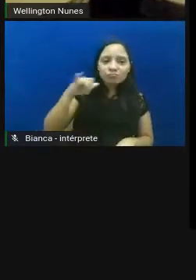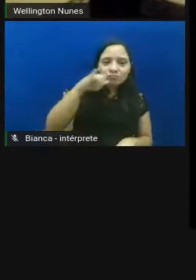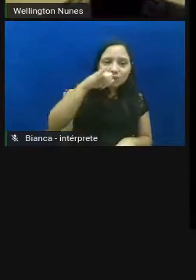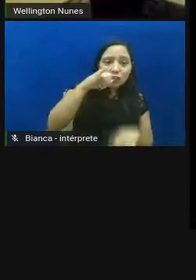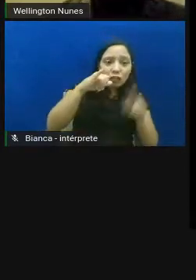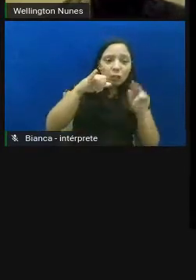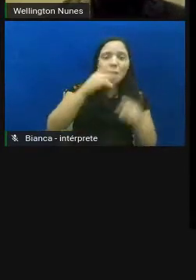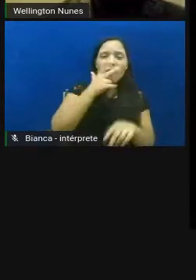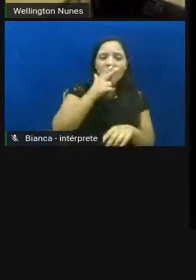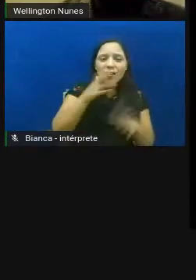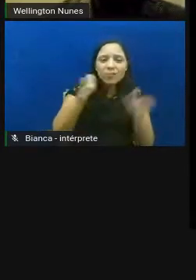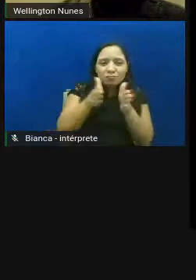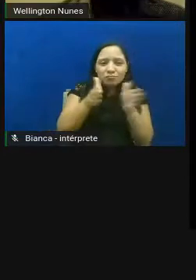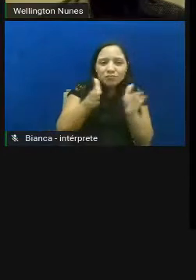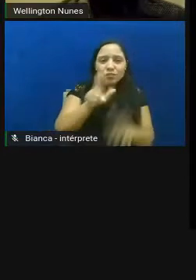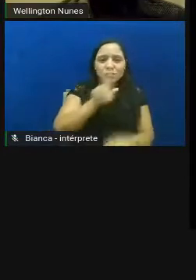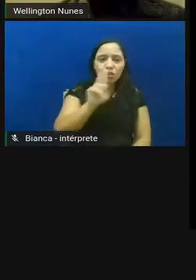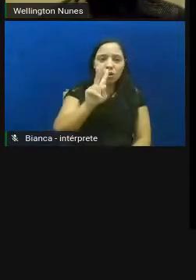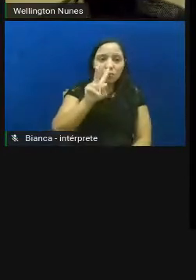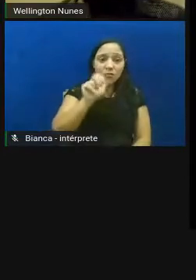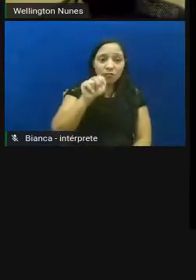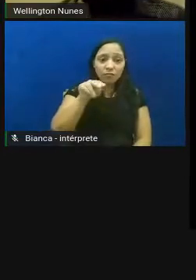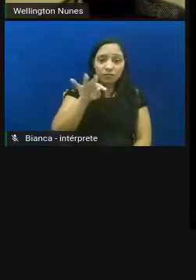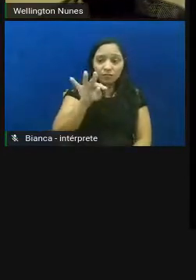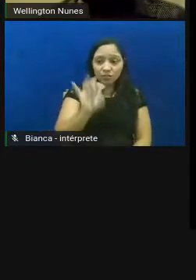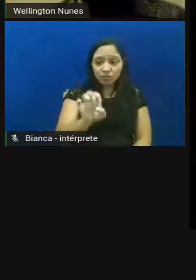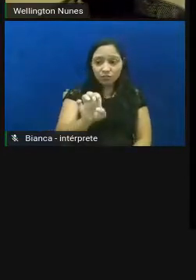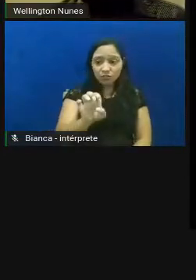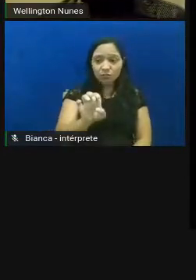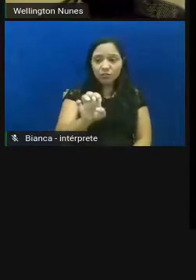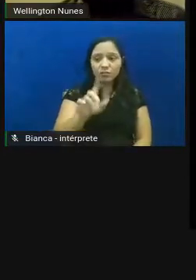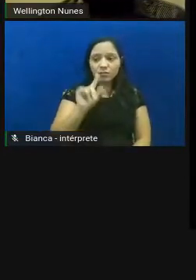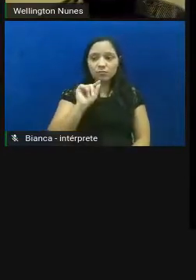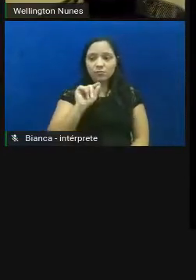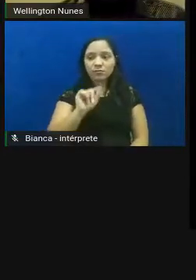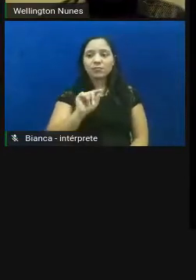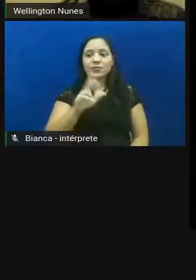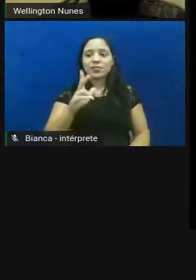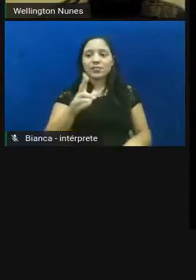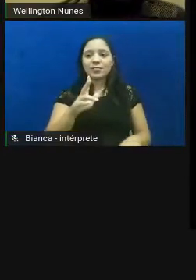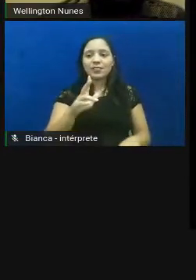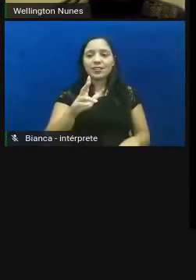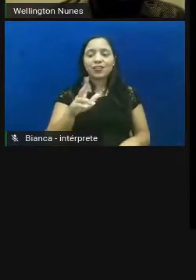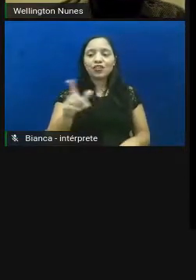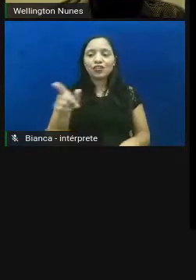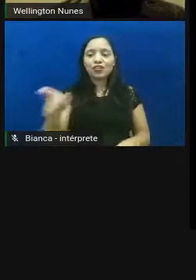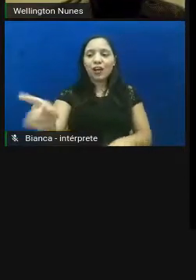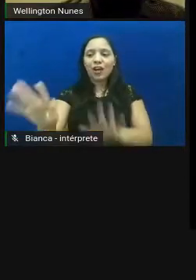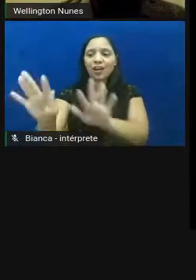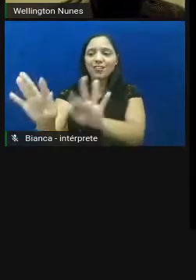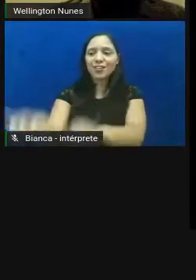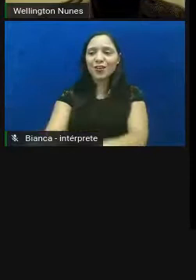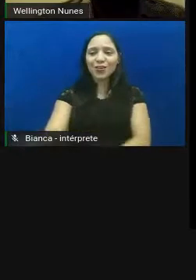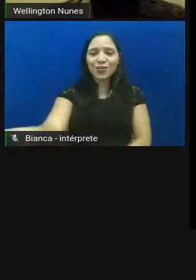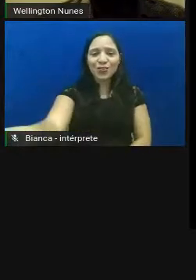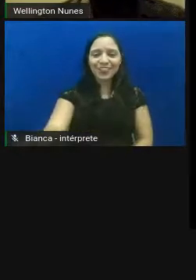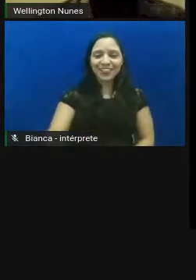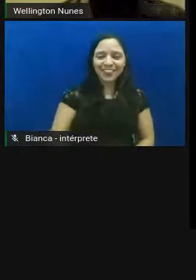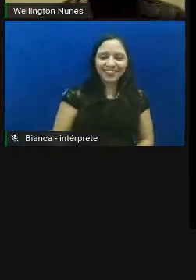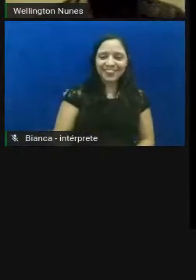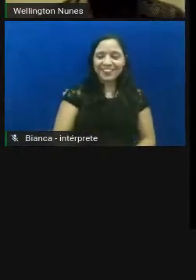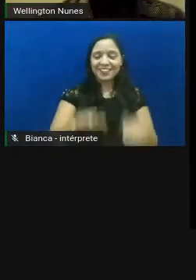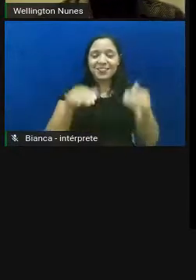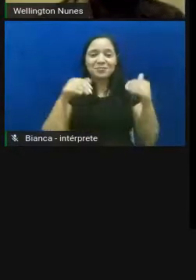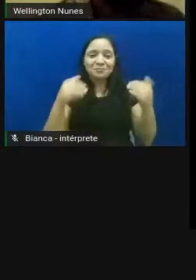VANT, Veículo Aéreo Não Tripulado. É uma sigla, né? O de baixo, talvez o mais conhecido, é o